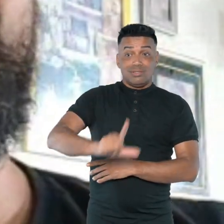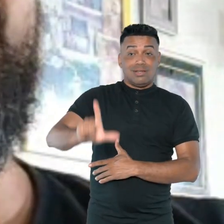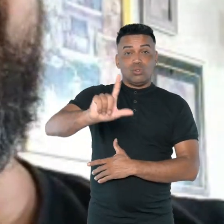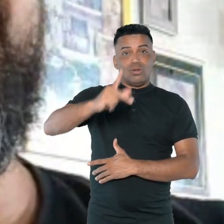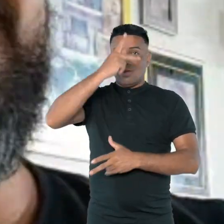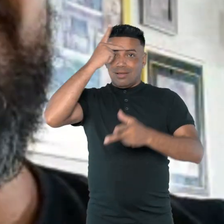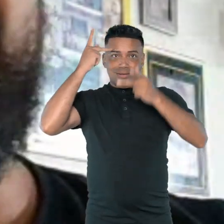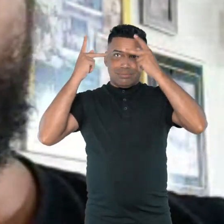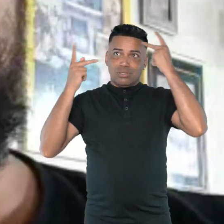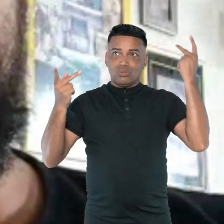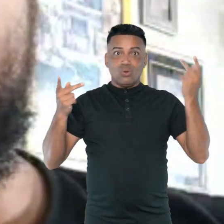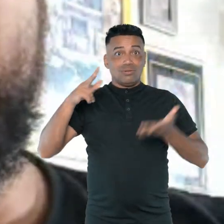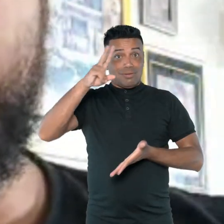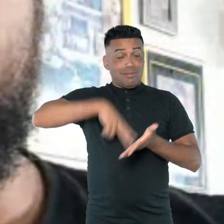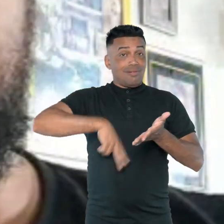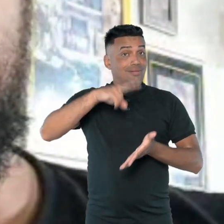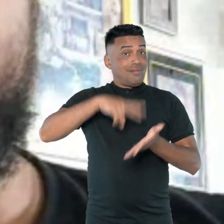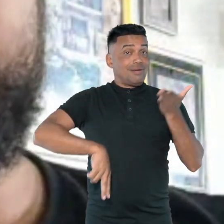leitor,